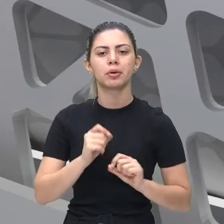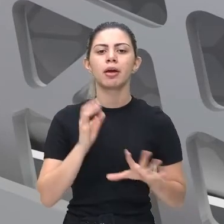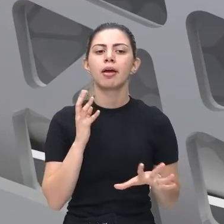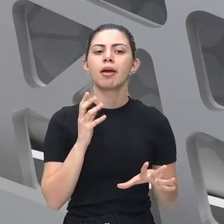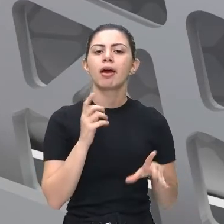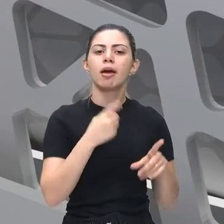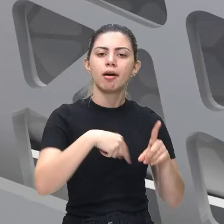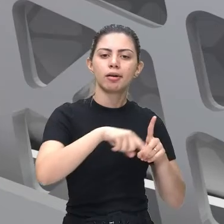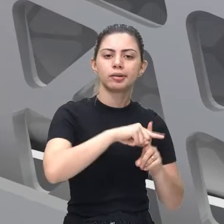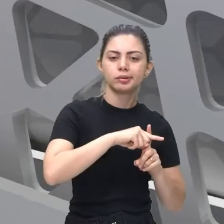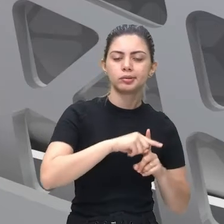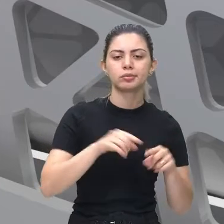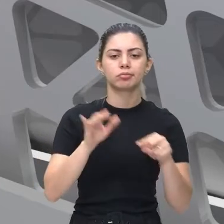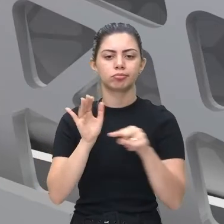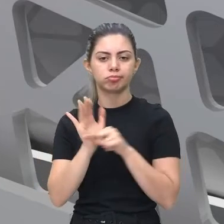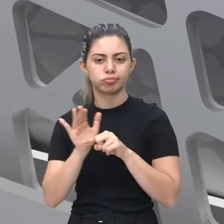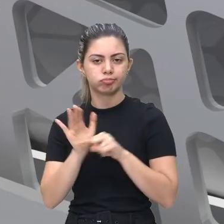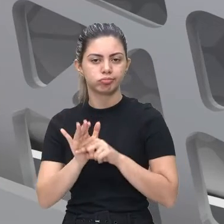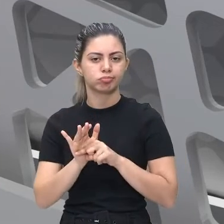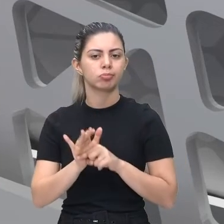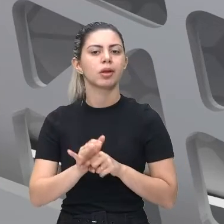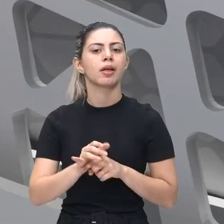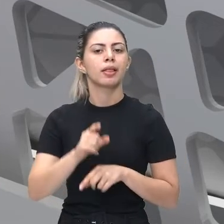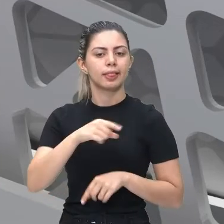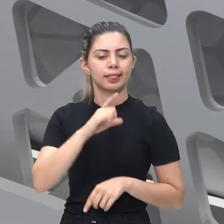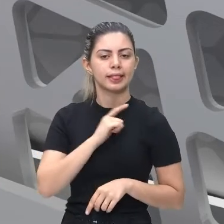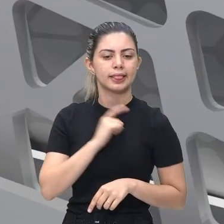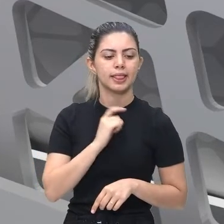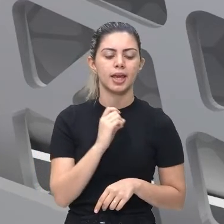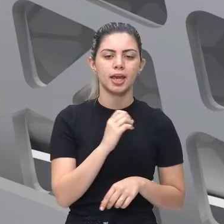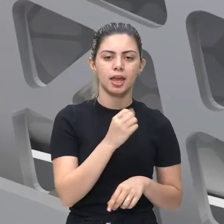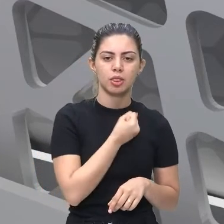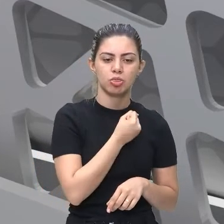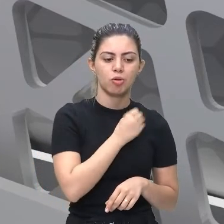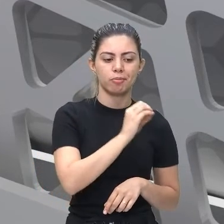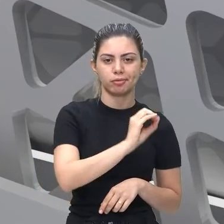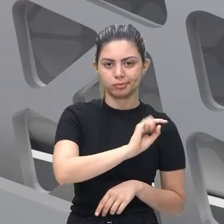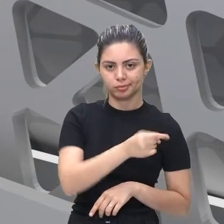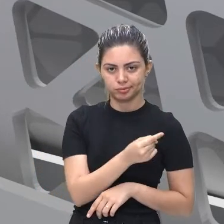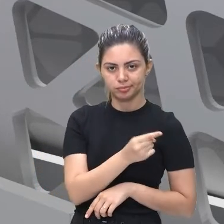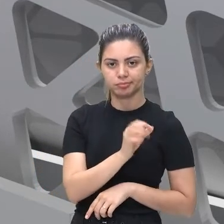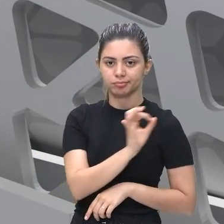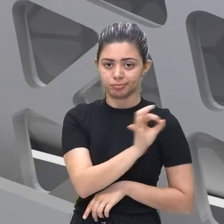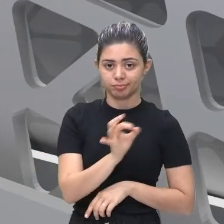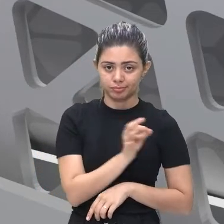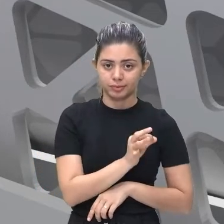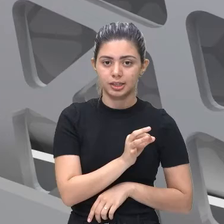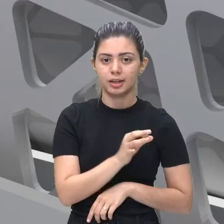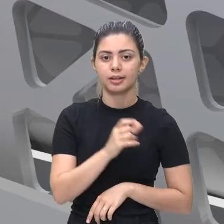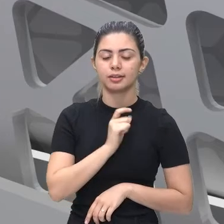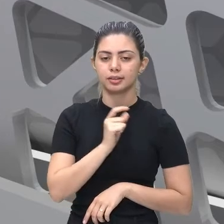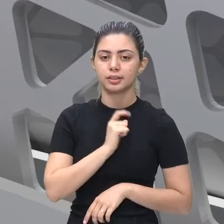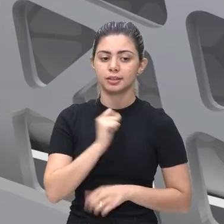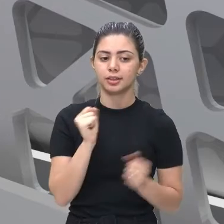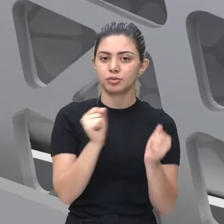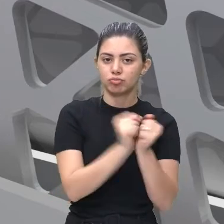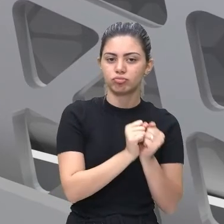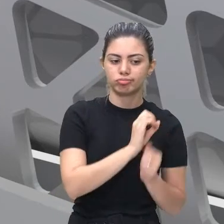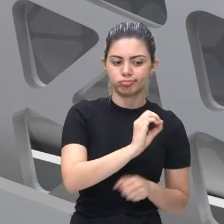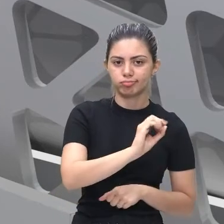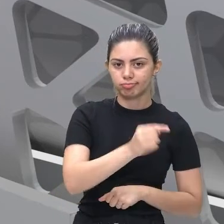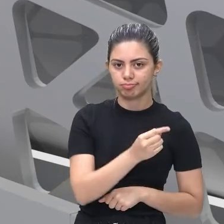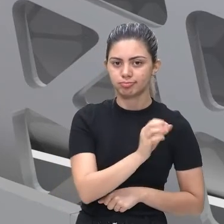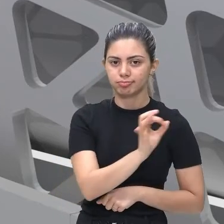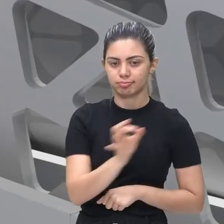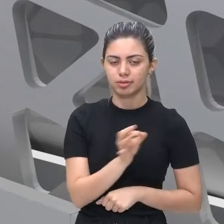adição e ou subtração de números decimais, os números que vêm acompanhados de vírgula, beleza?